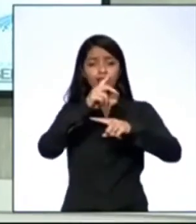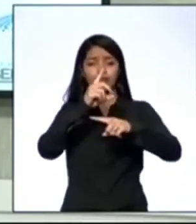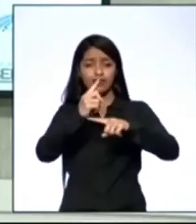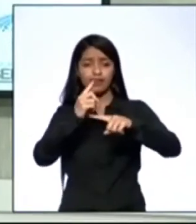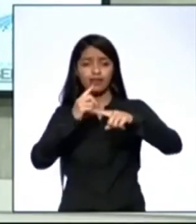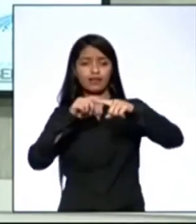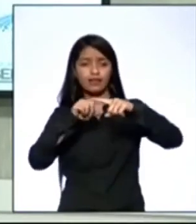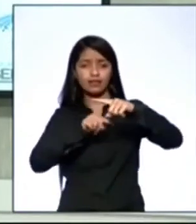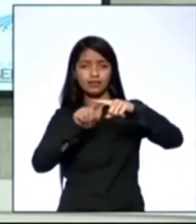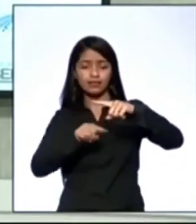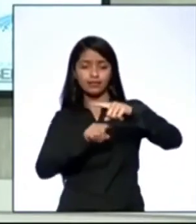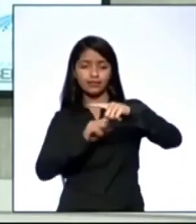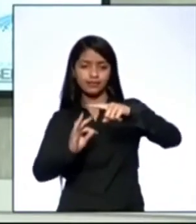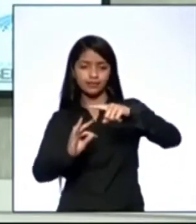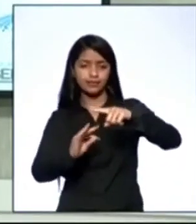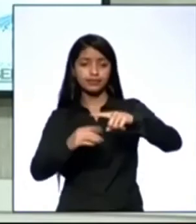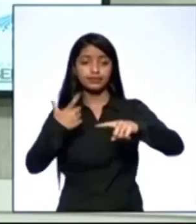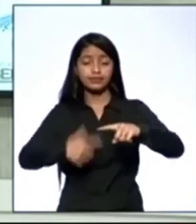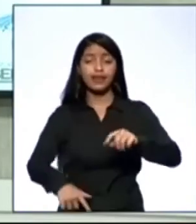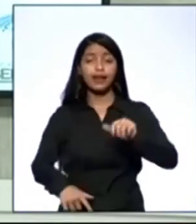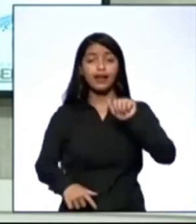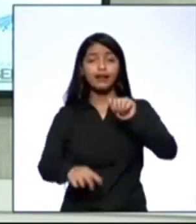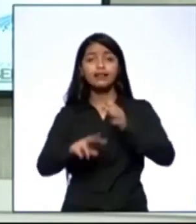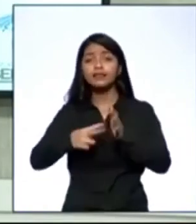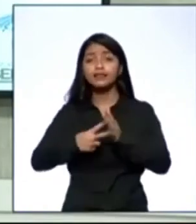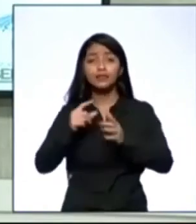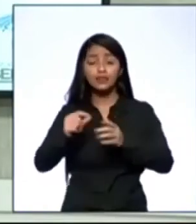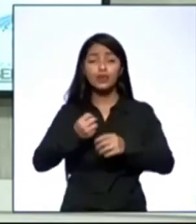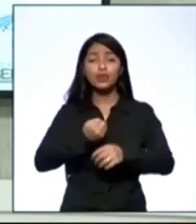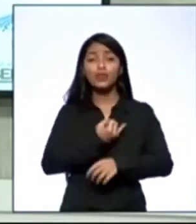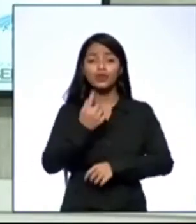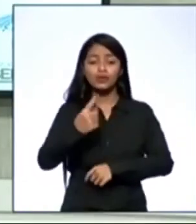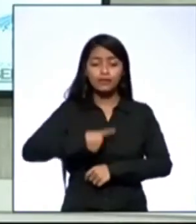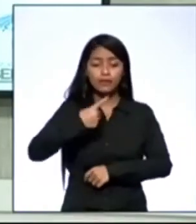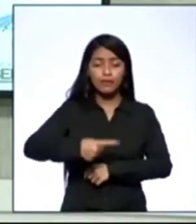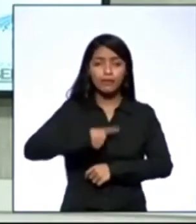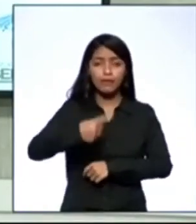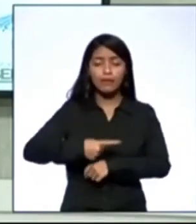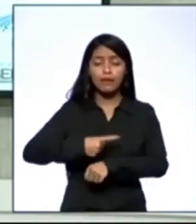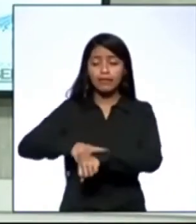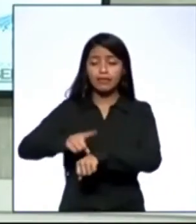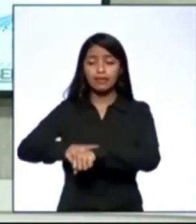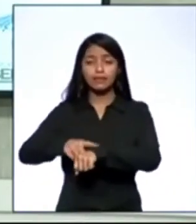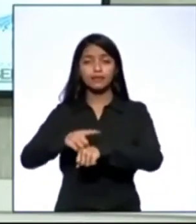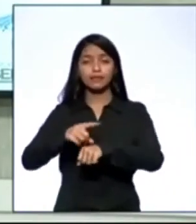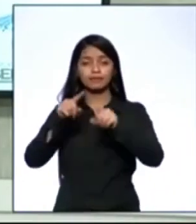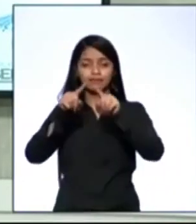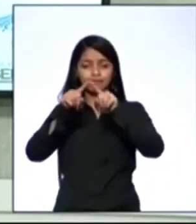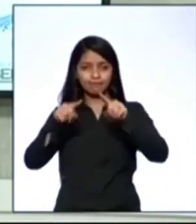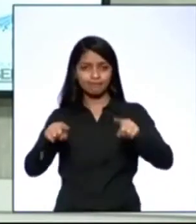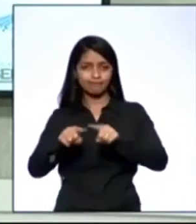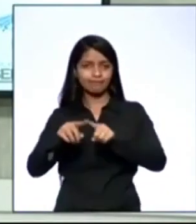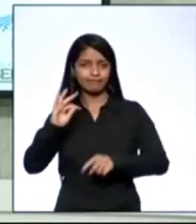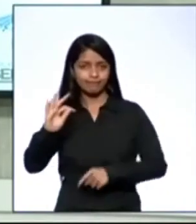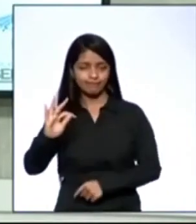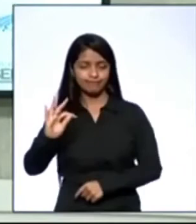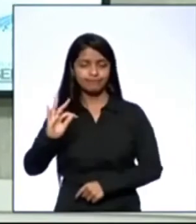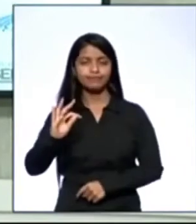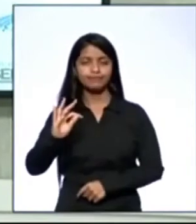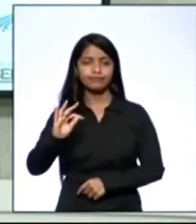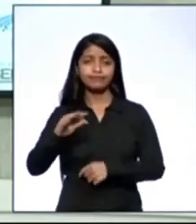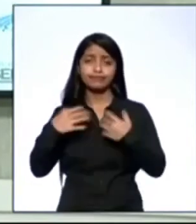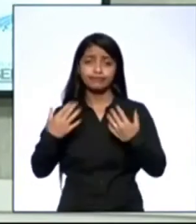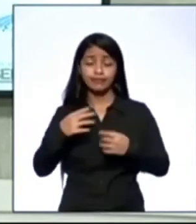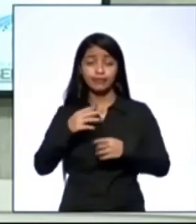frequência de A é o número de voltas de A pelo intervalo de tempo ΔT. Como elas giram simultaneamente